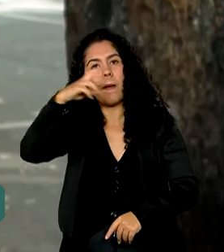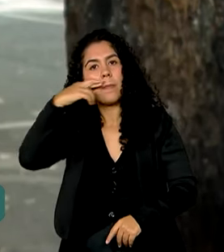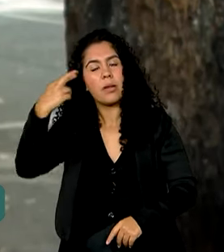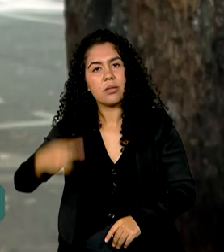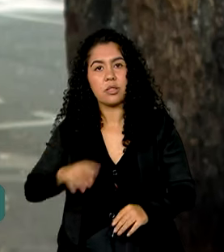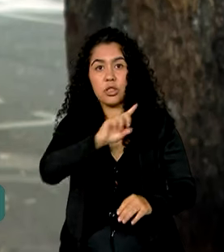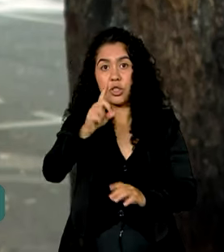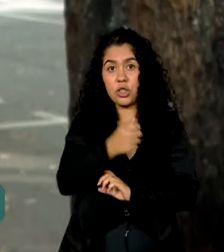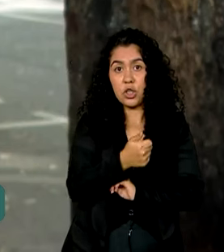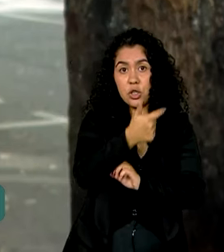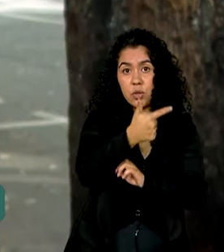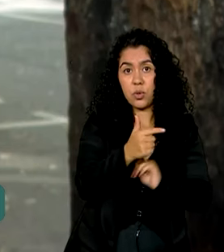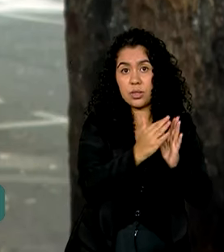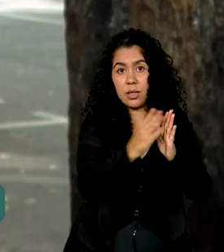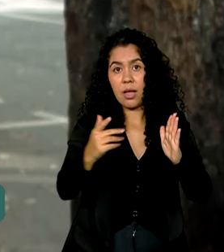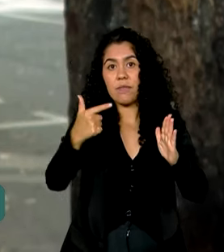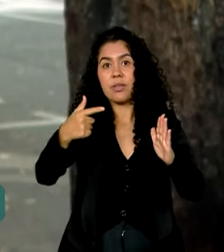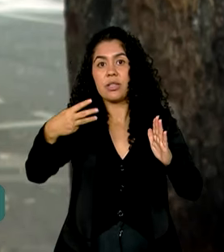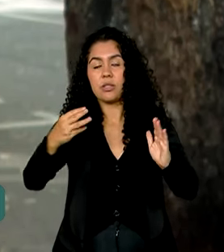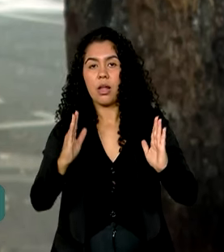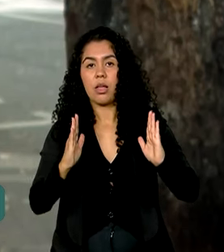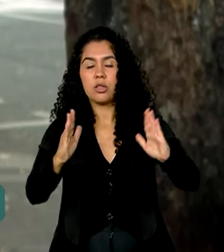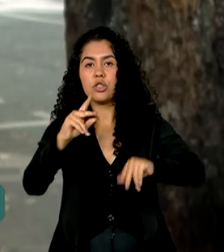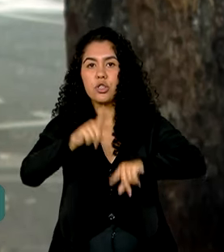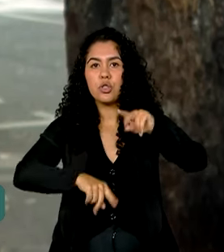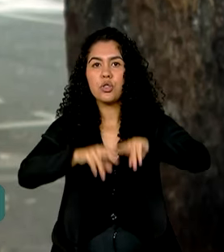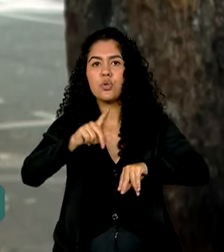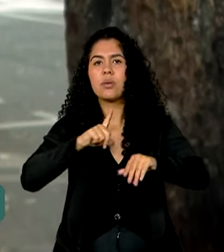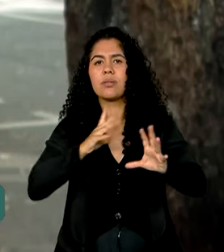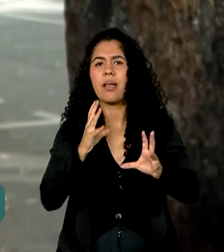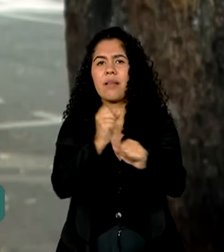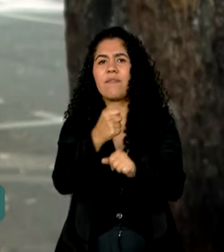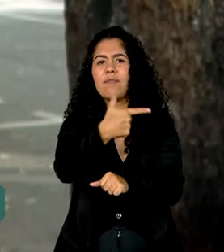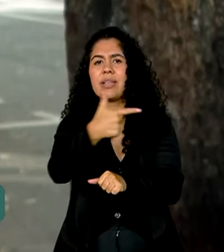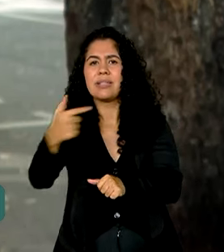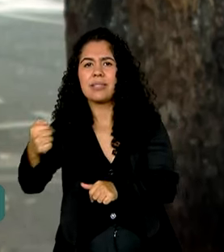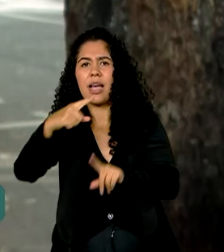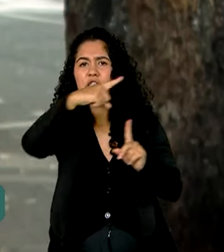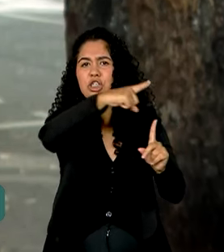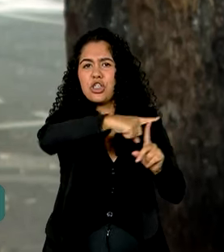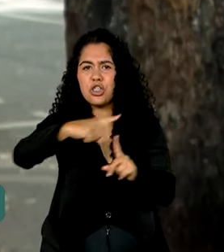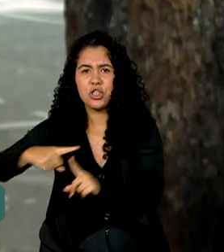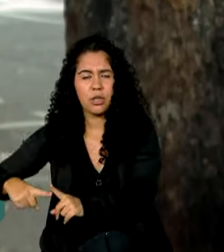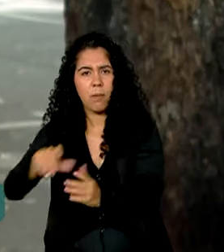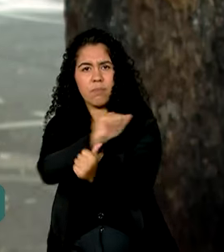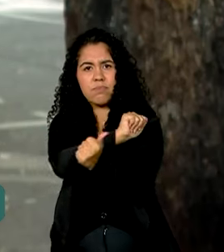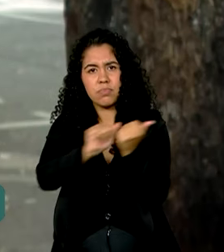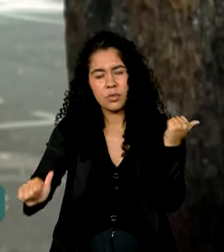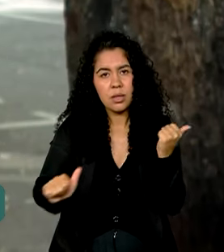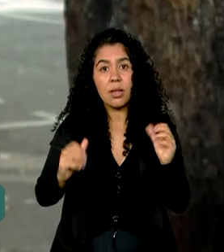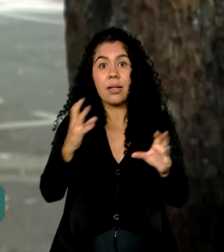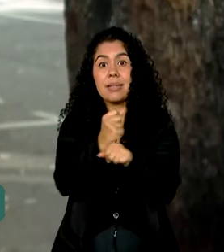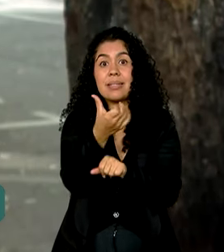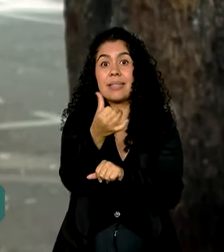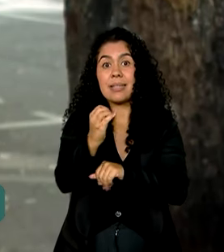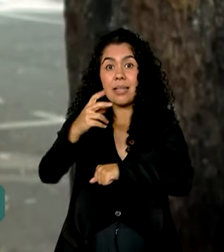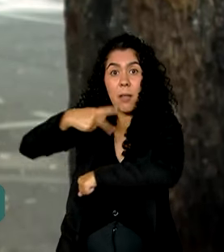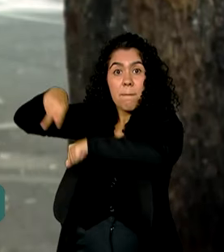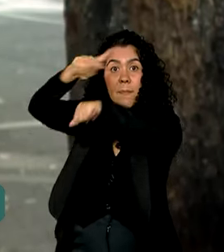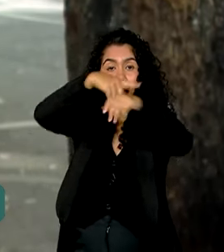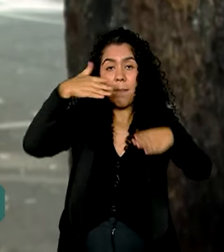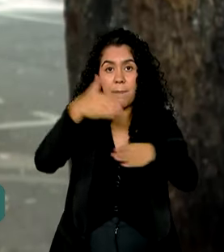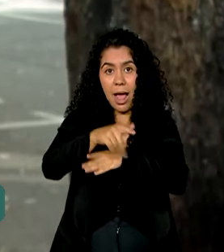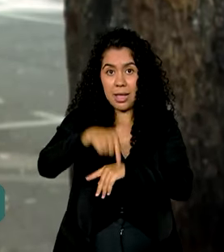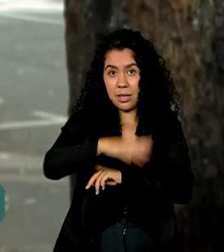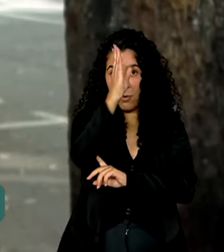de junho, com 27 modalidades esportivas. Atletas de mais de 60 países participaram dos Jogos. Do Brasil